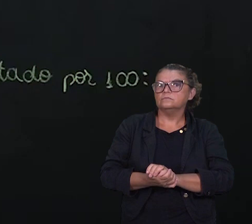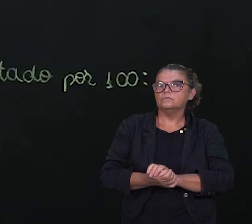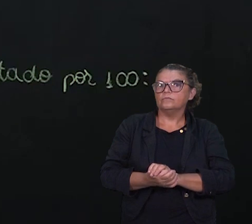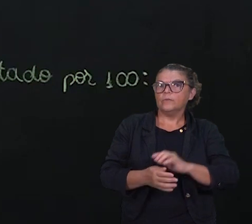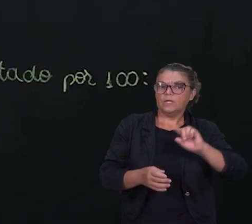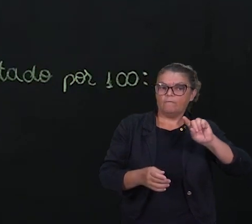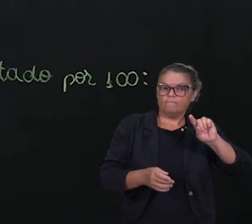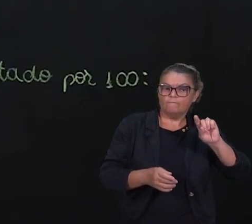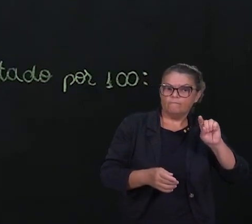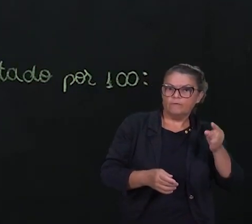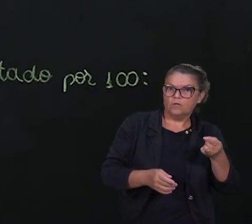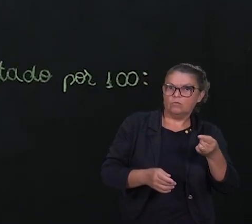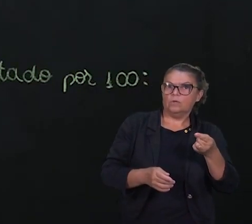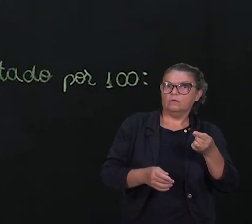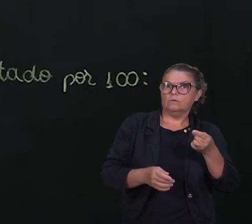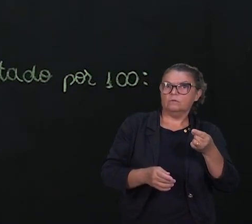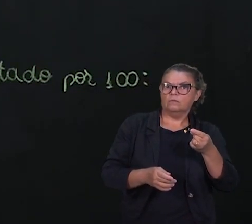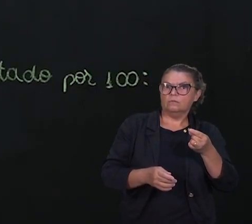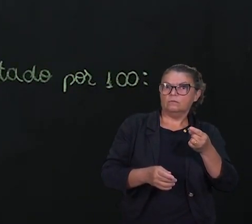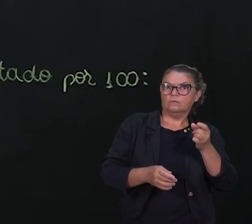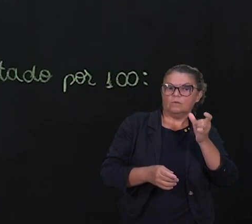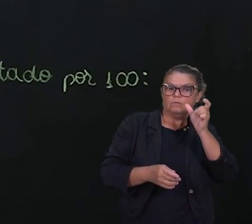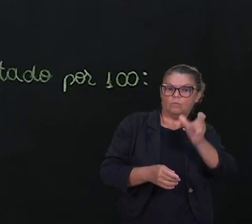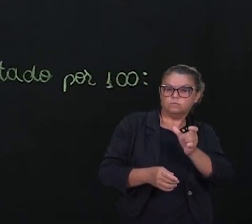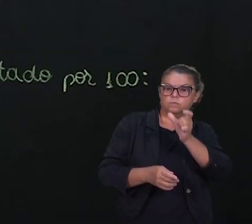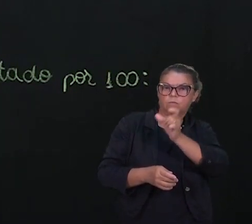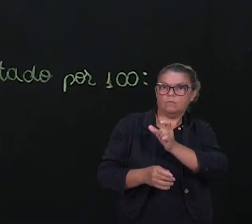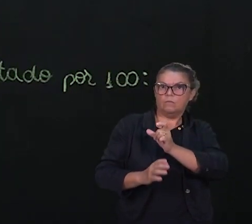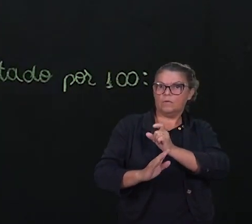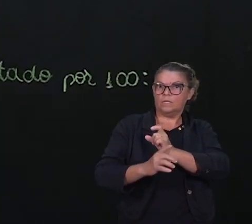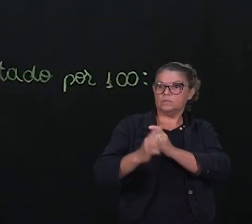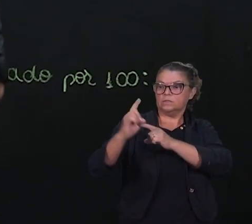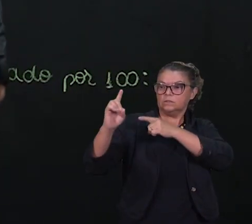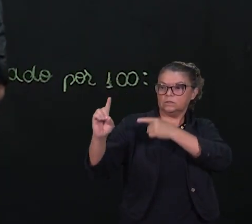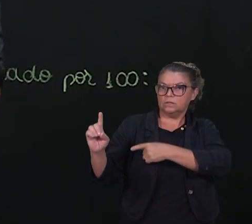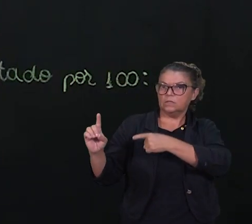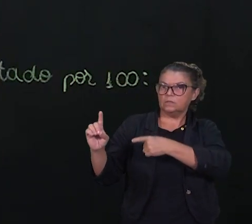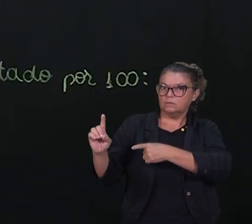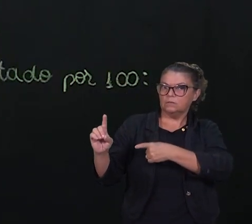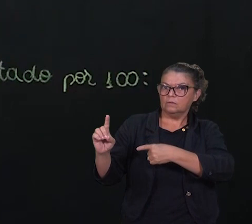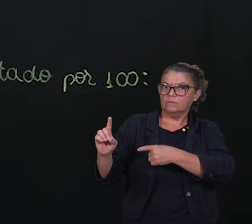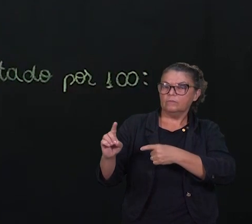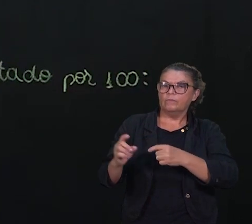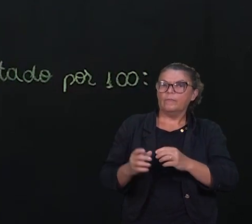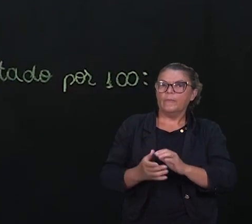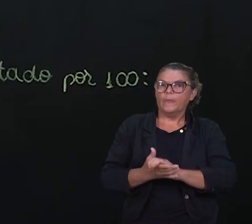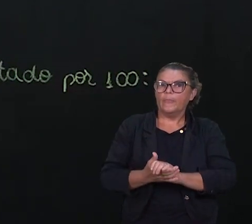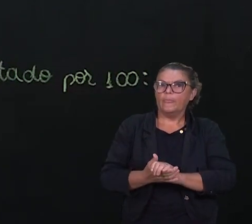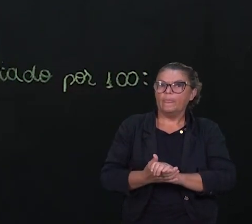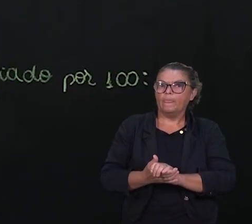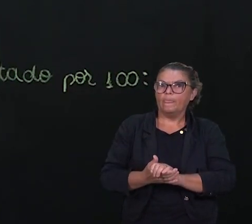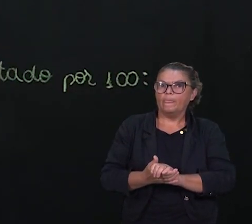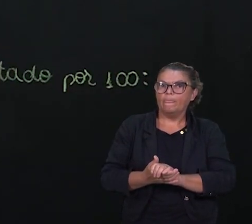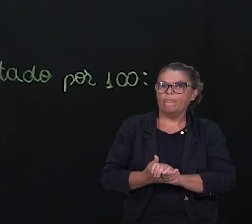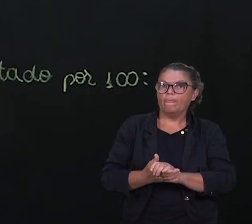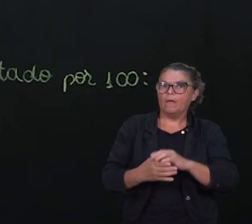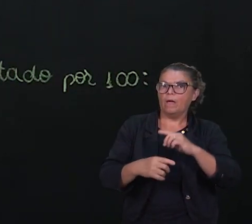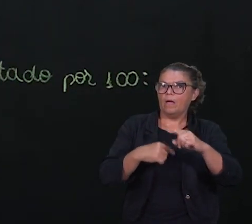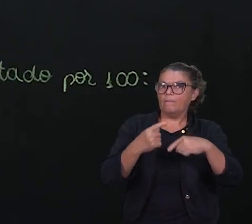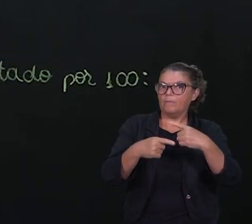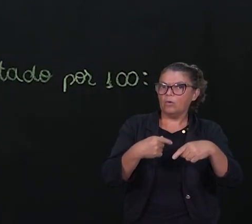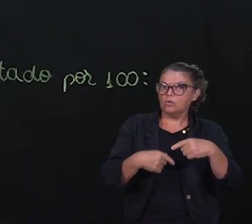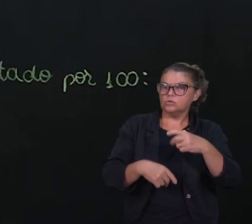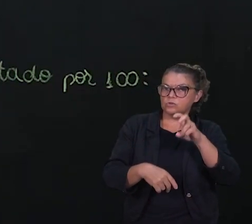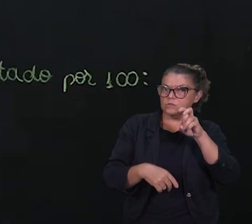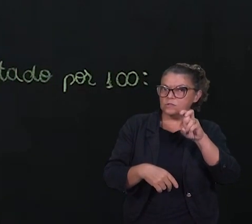direita. Andando duas casas, ela vai parar aqui logo após o 15, aqui logo após o